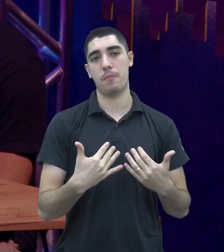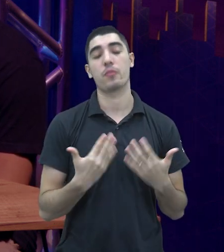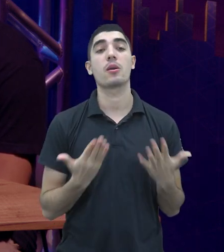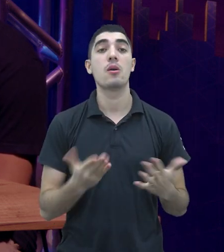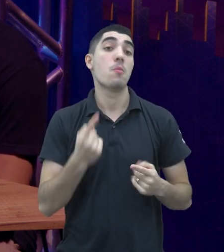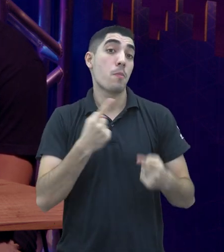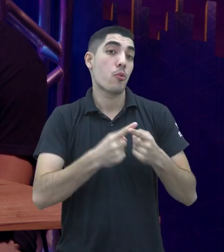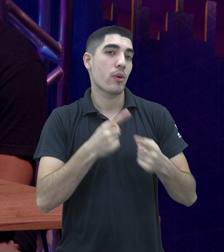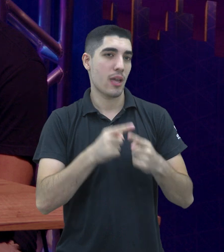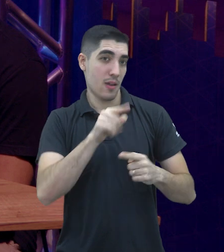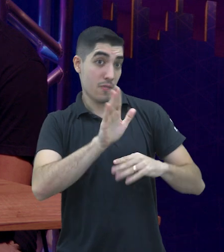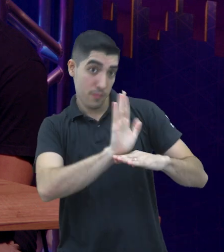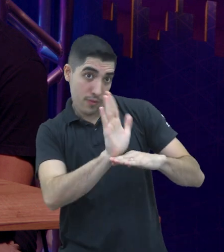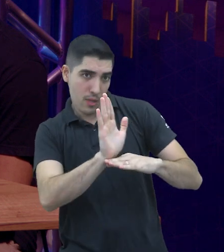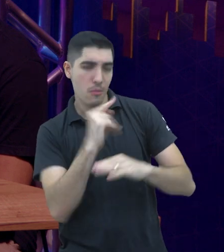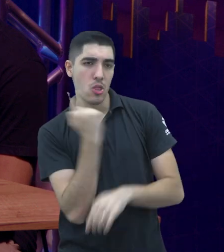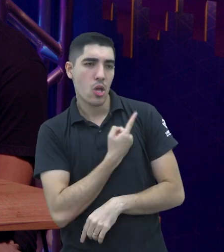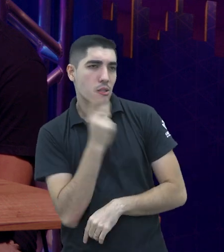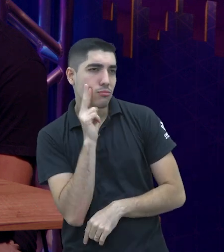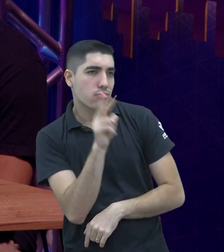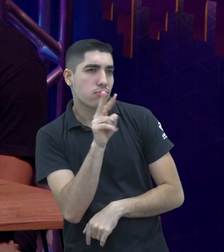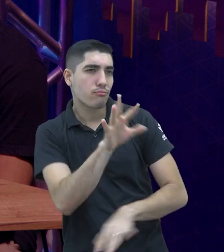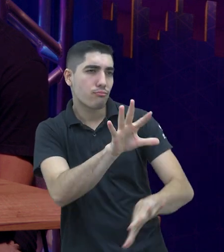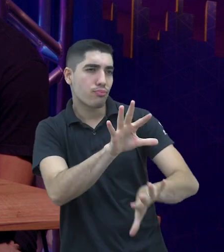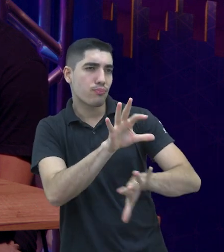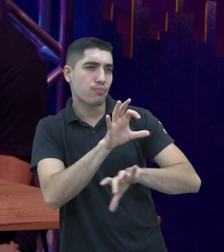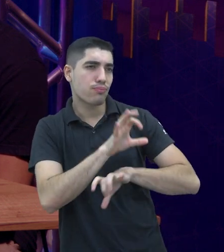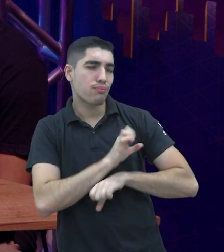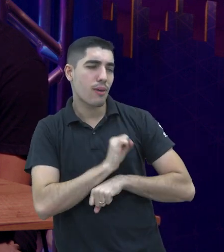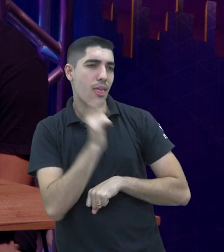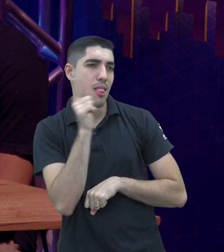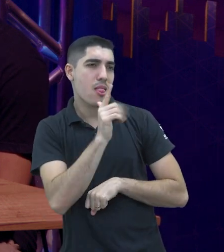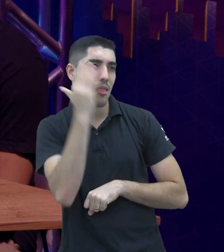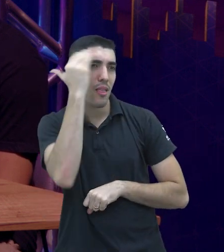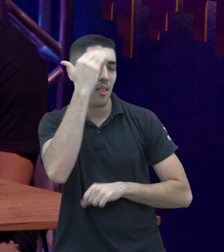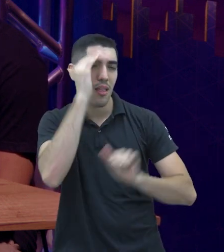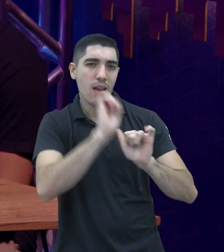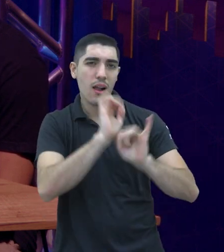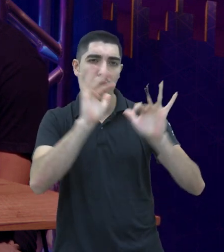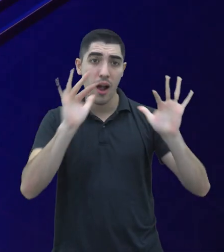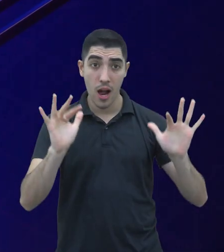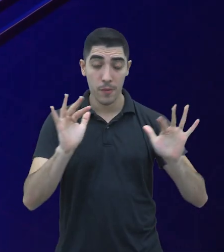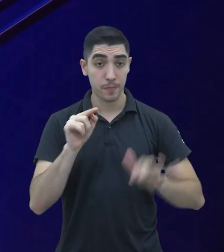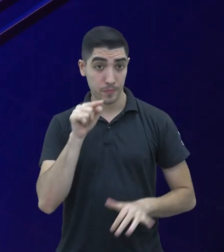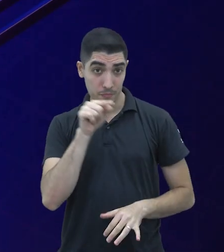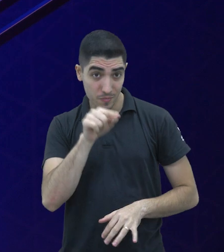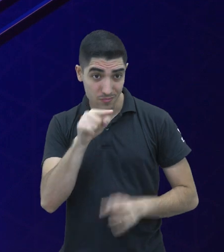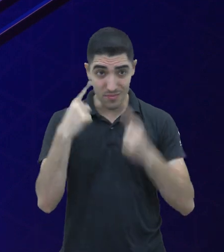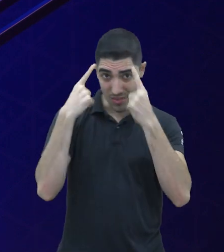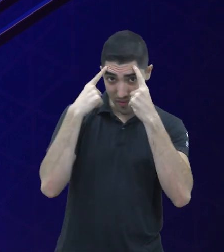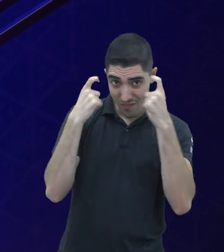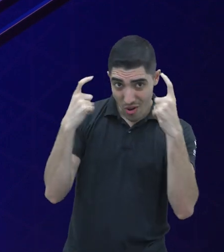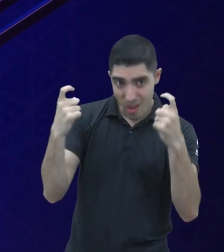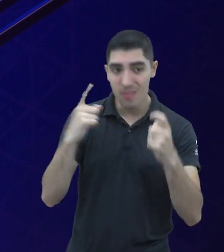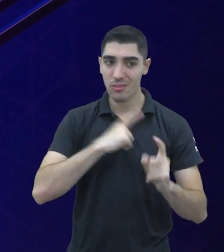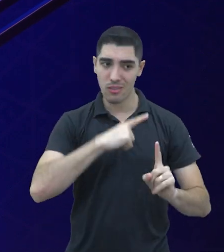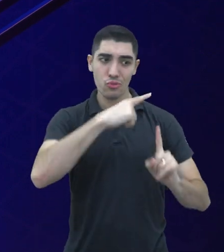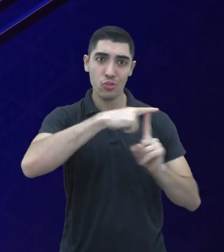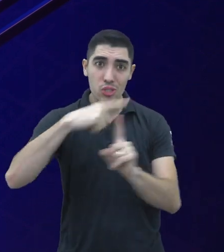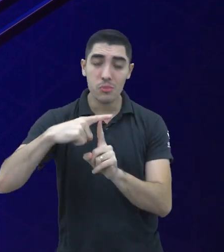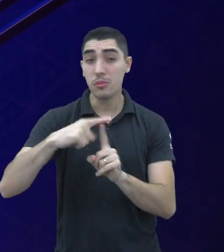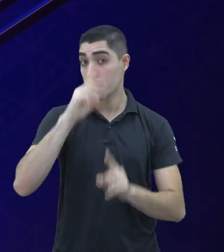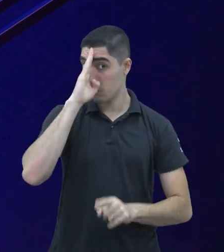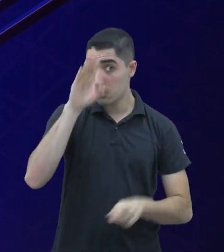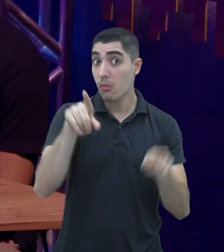né, para o mundo da ficção, a gente consegue ver alguns exemplos, né, de como algumas formas de violência, né, como